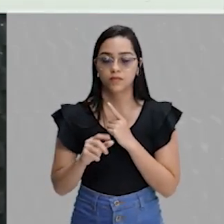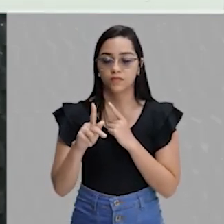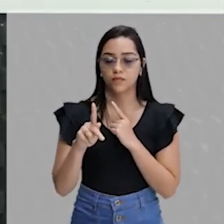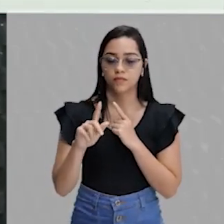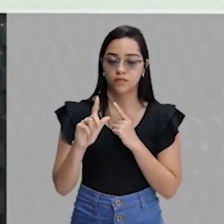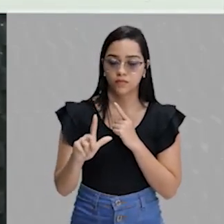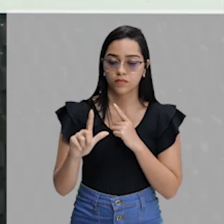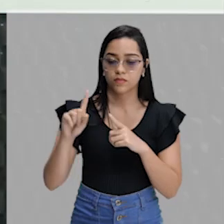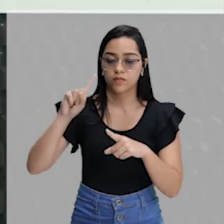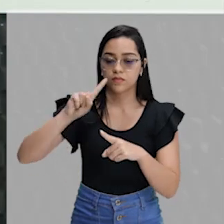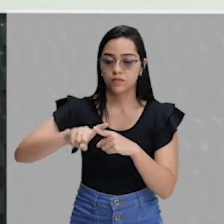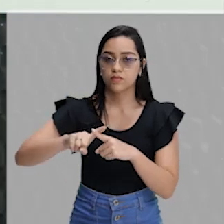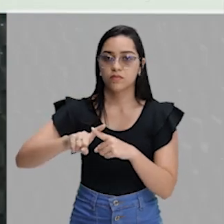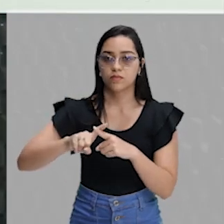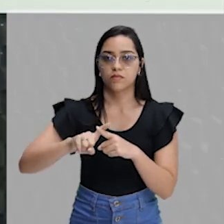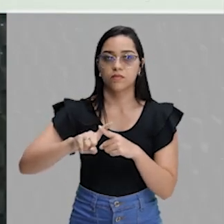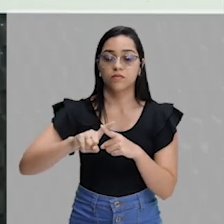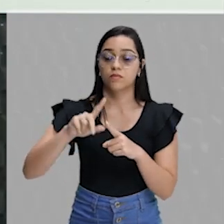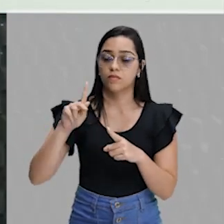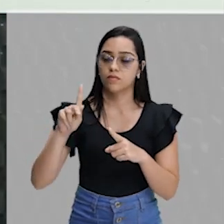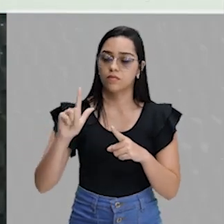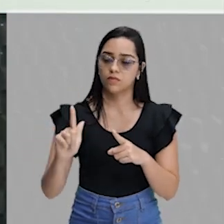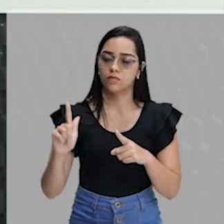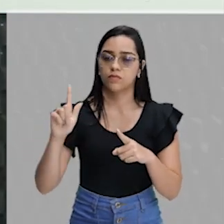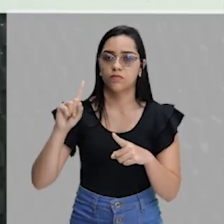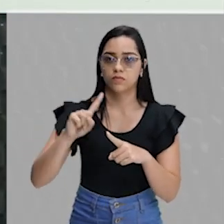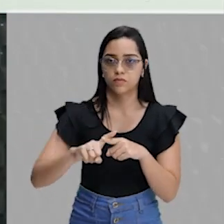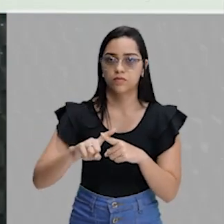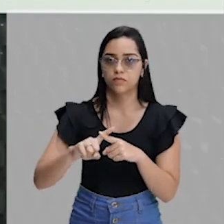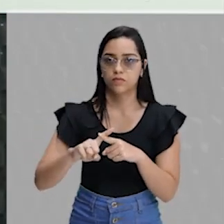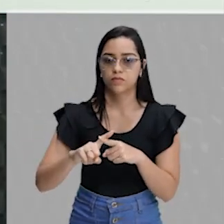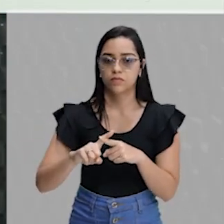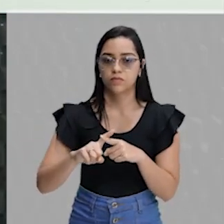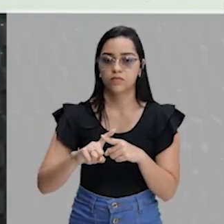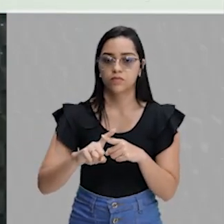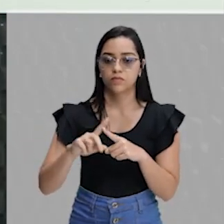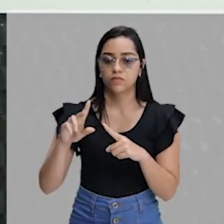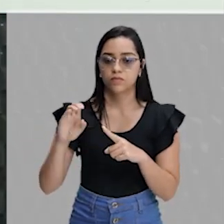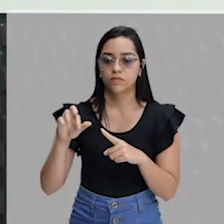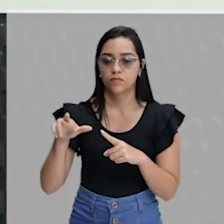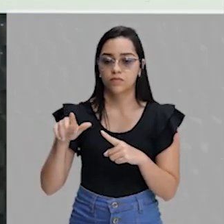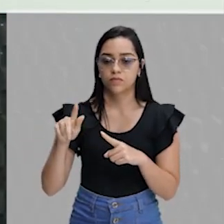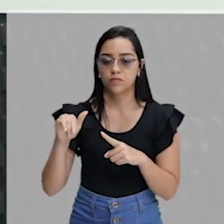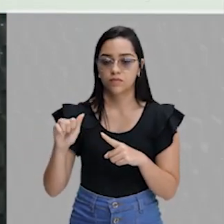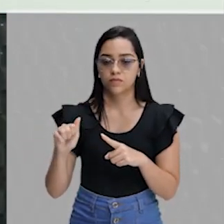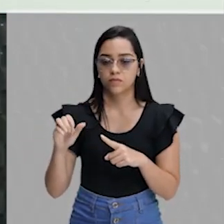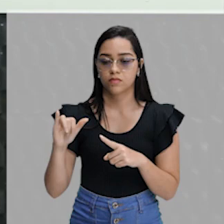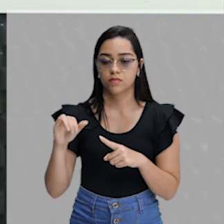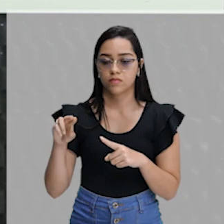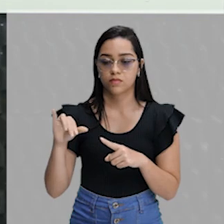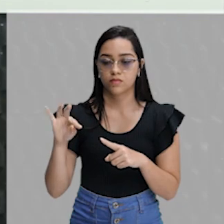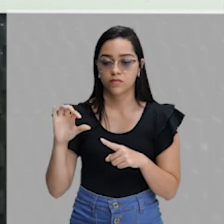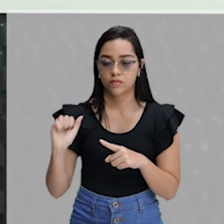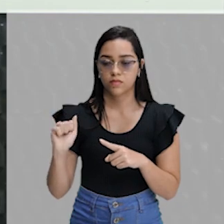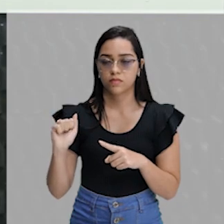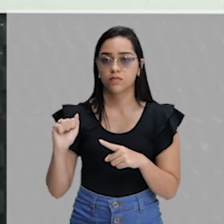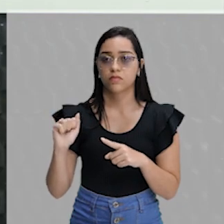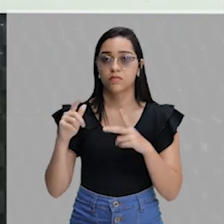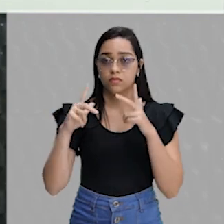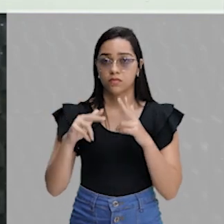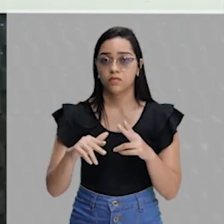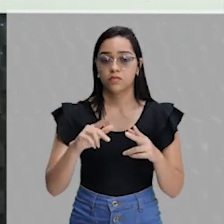quilo multiplicado, né? Então, de energia cinética vai ser